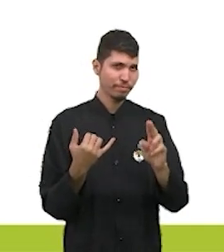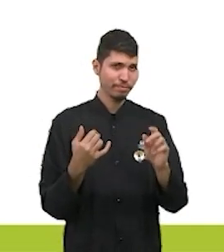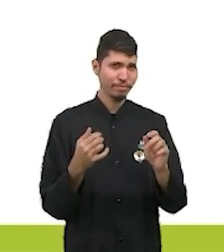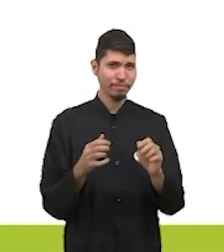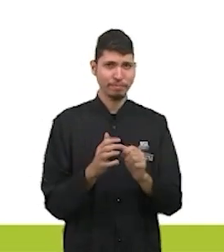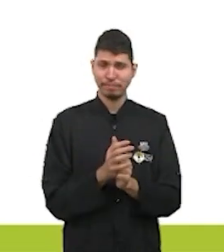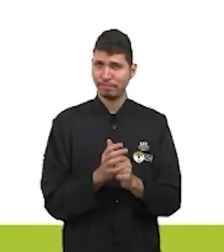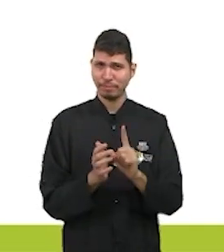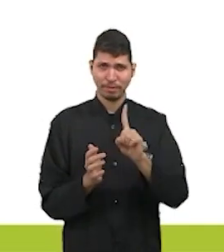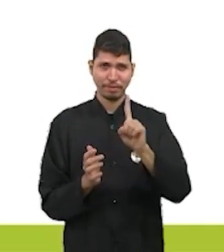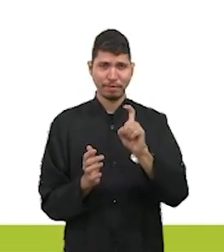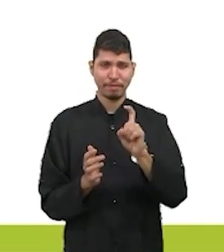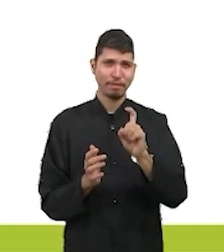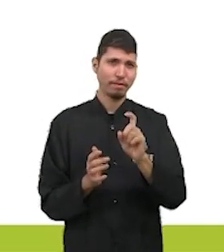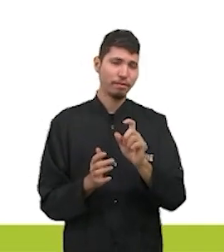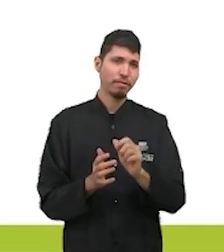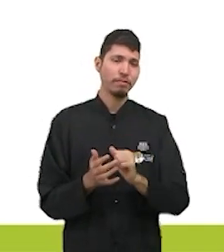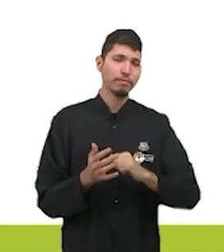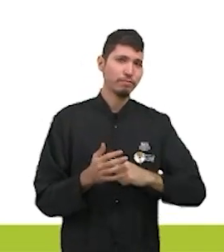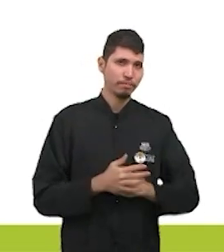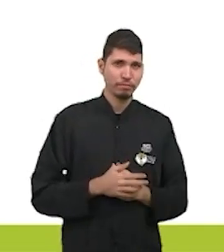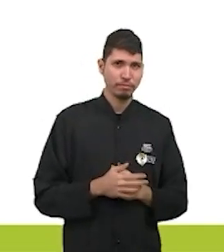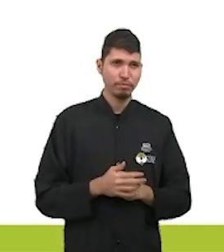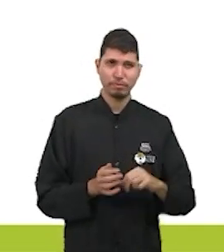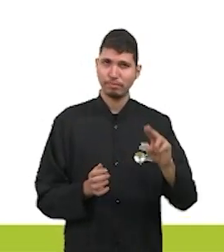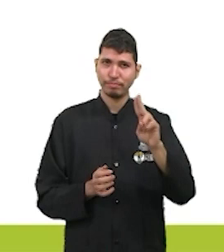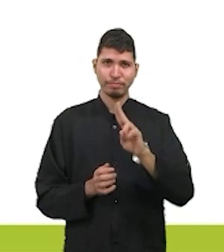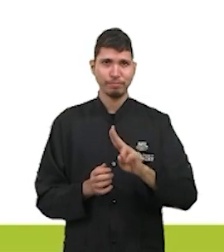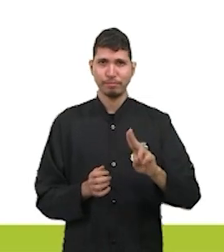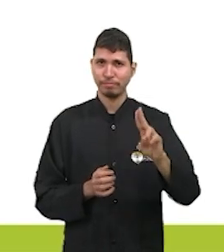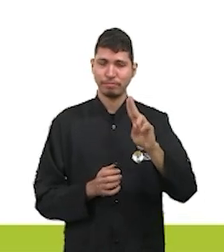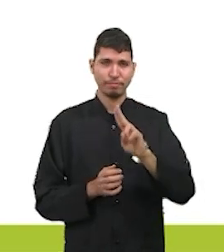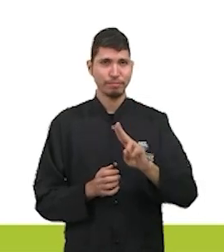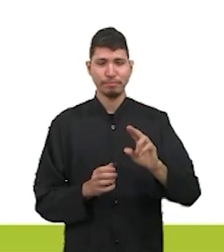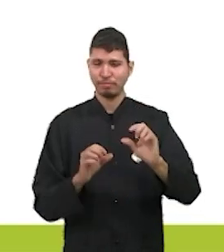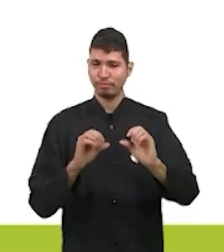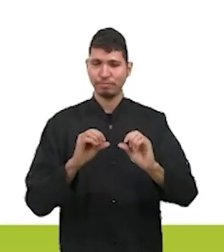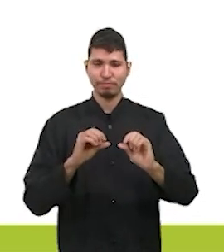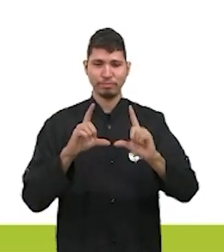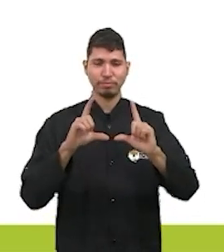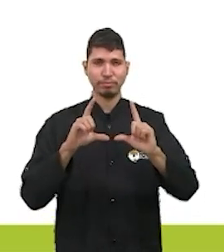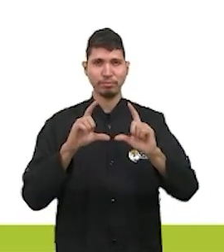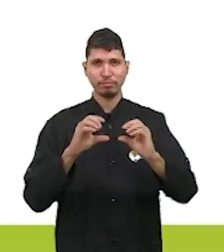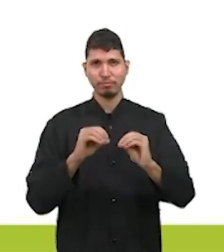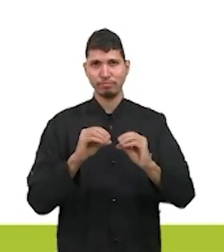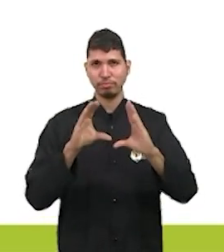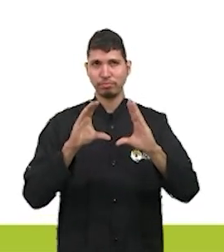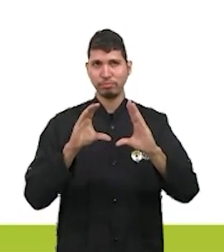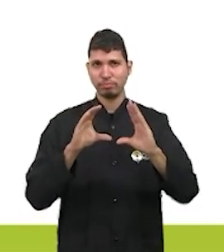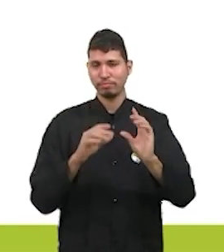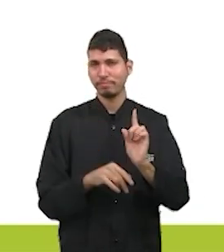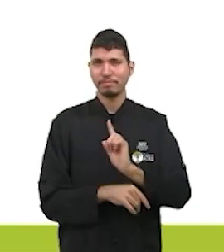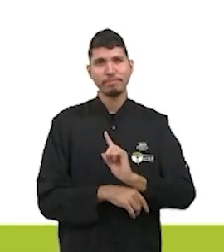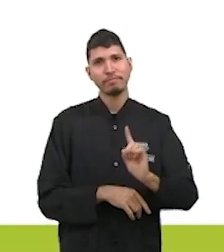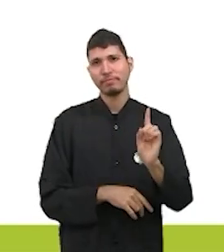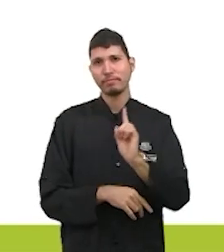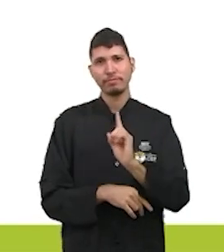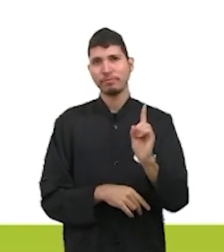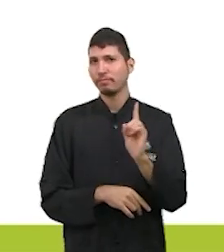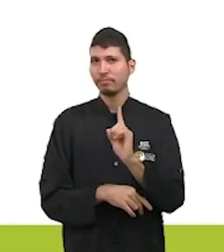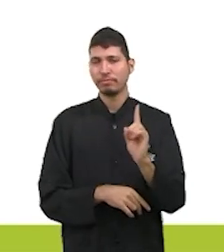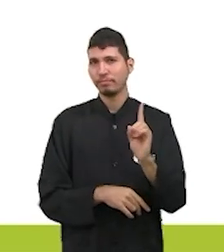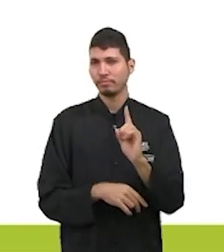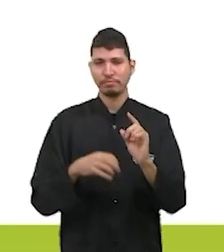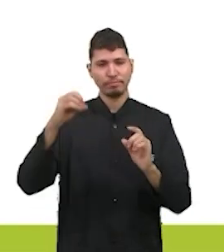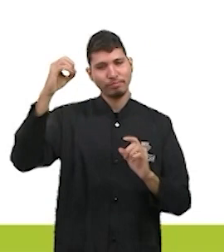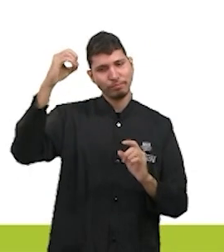analisar aqui? Uma forma, né, de eles poderem ligar e não gerar aí danos às lâmpadas,